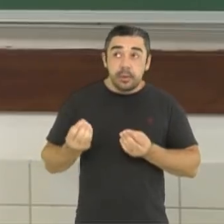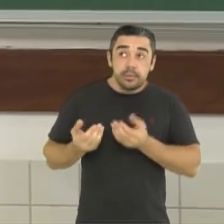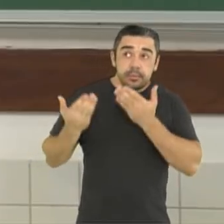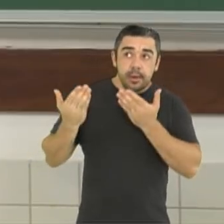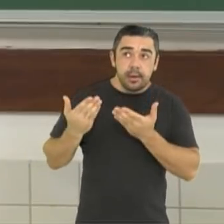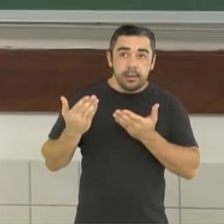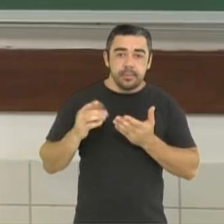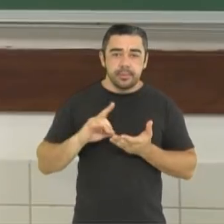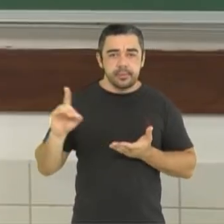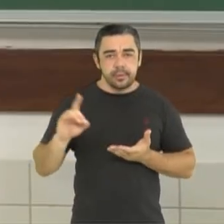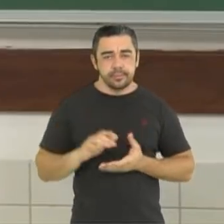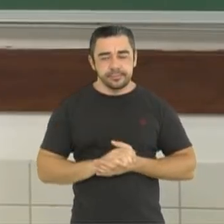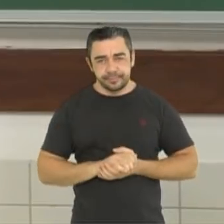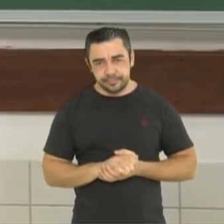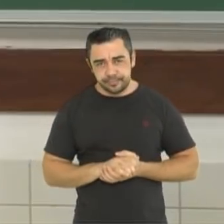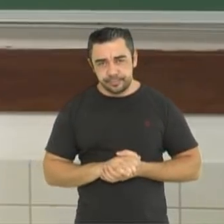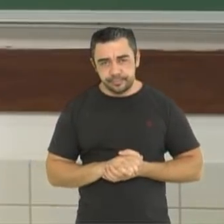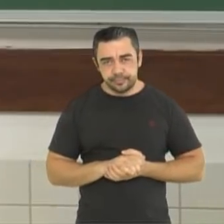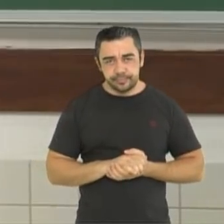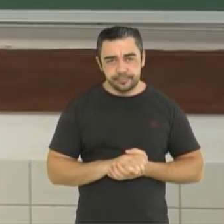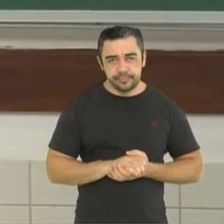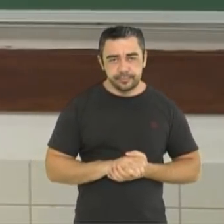dele para o seu Deus.